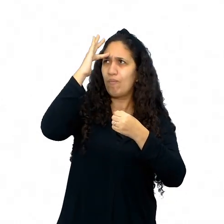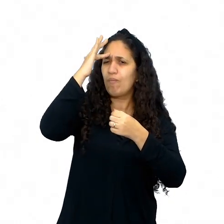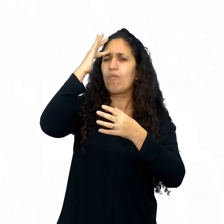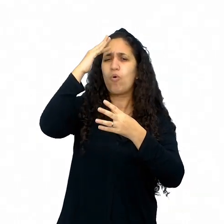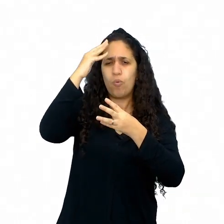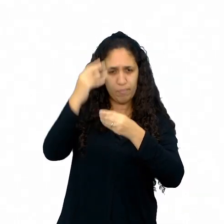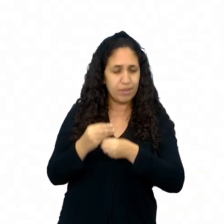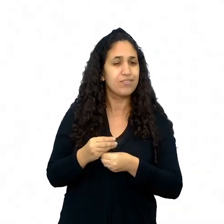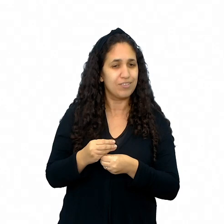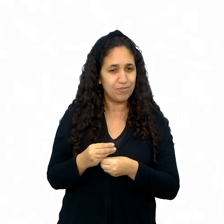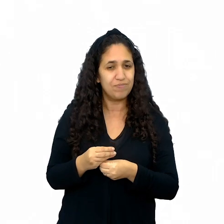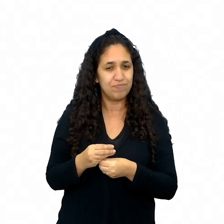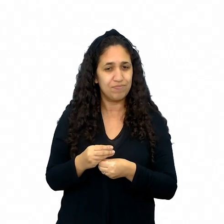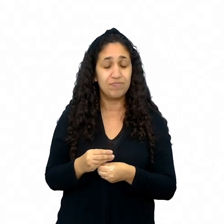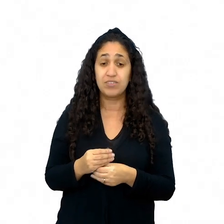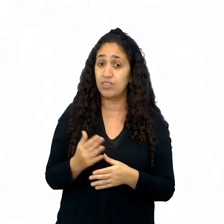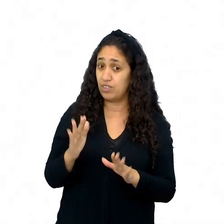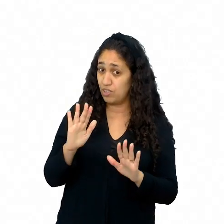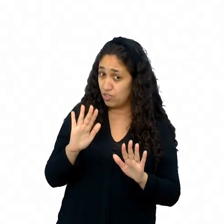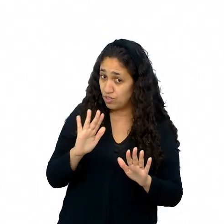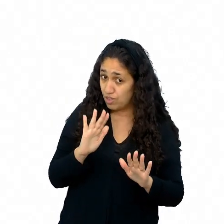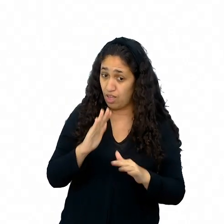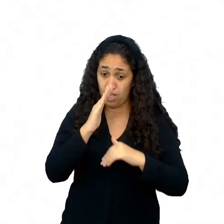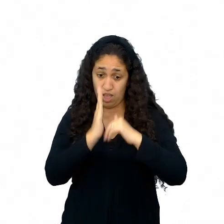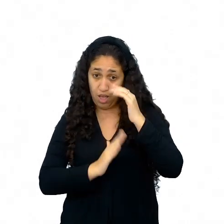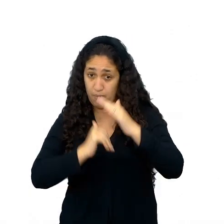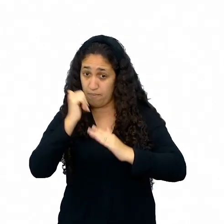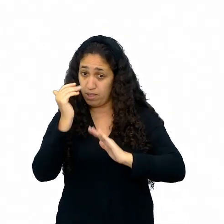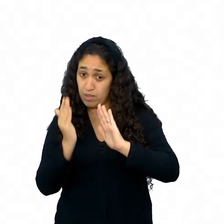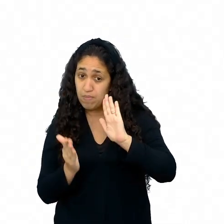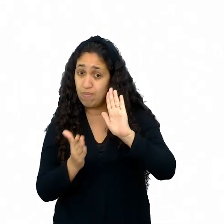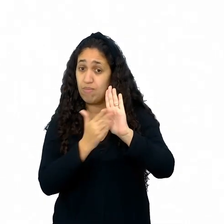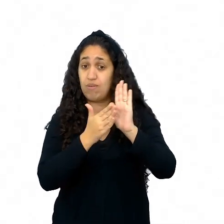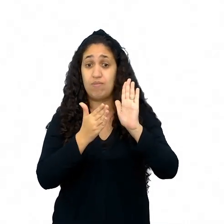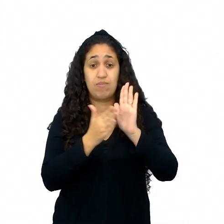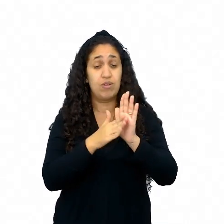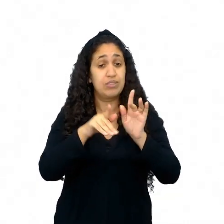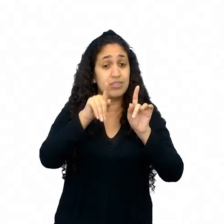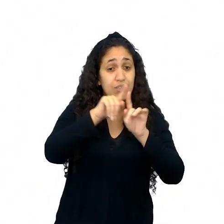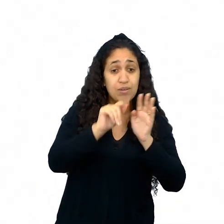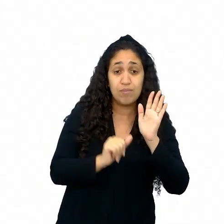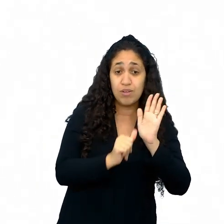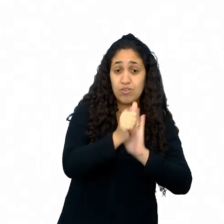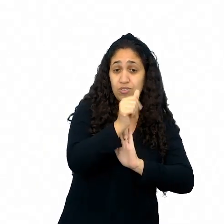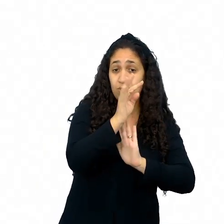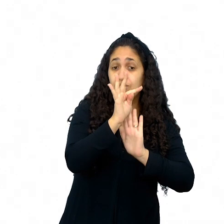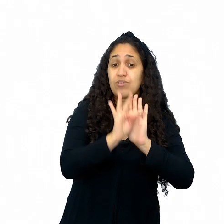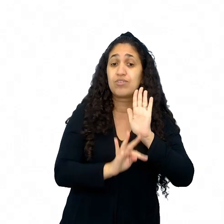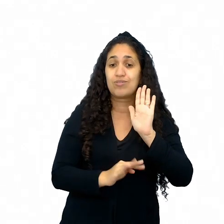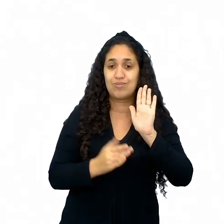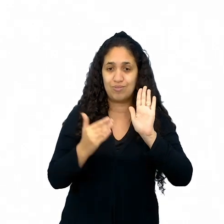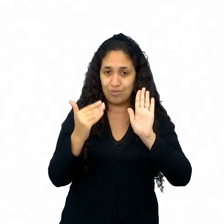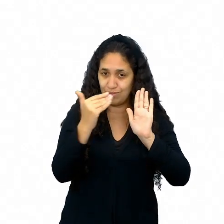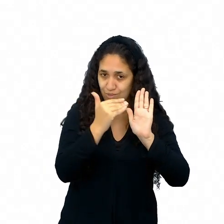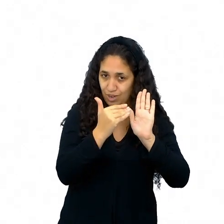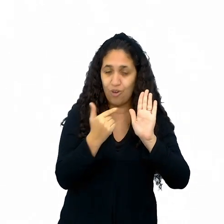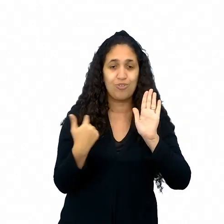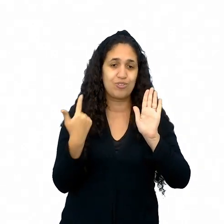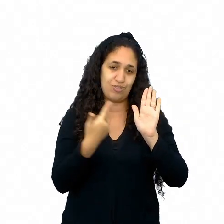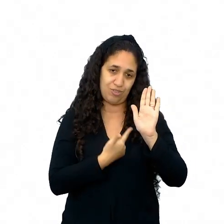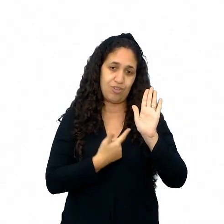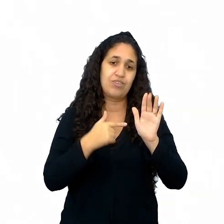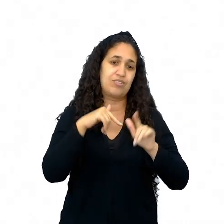esperada, não é? De acordo com a habilidade proposta e de acordo com o gênero textual com o qual estamos